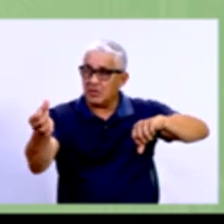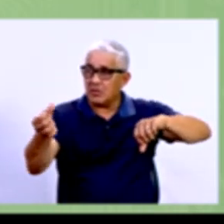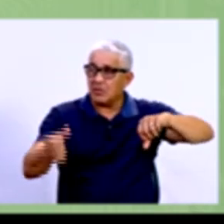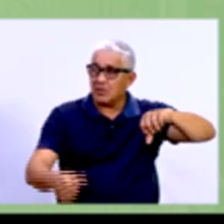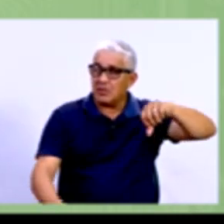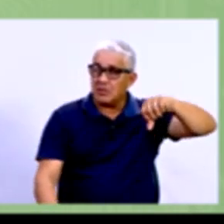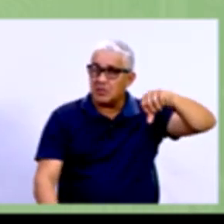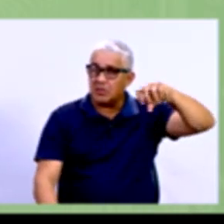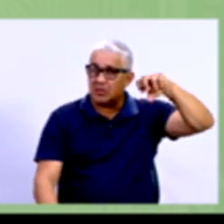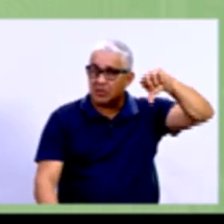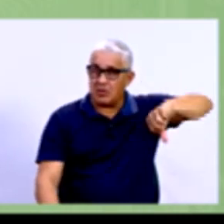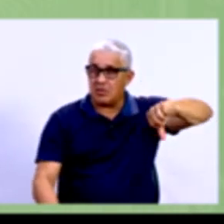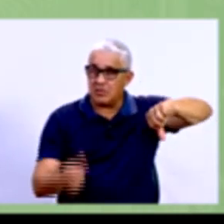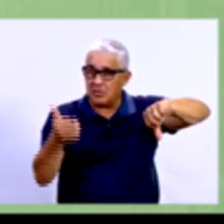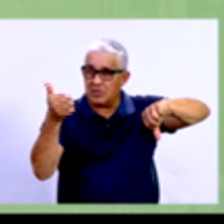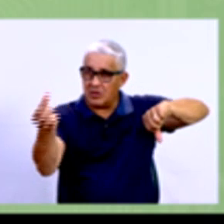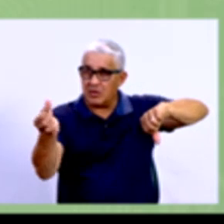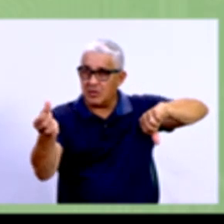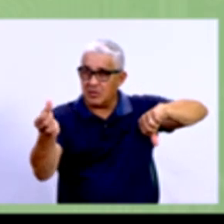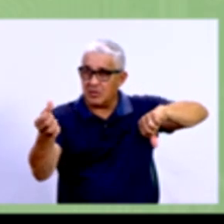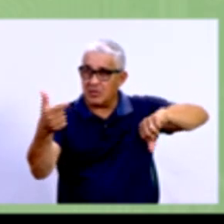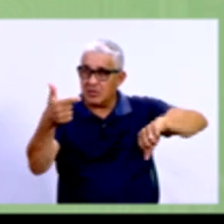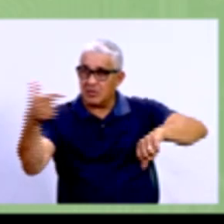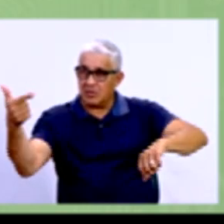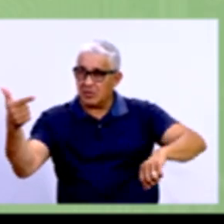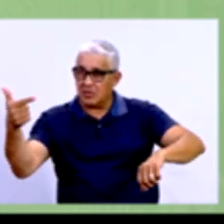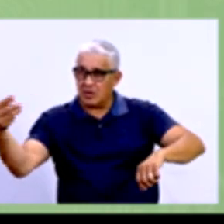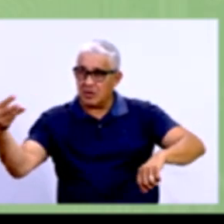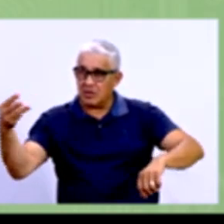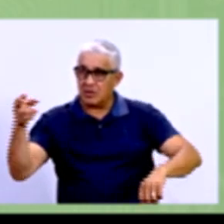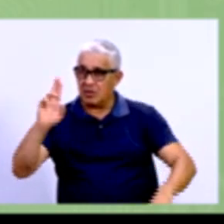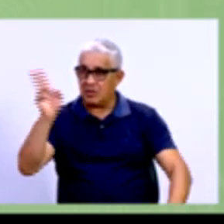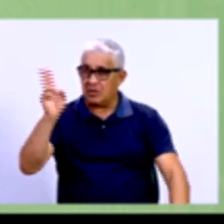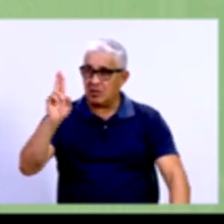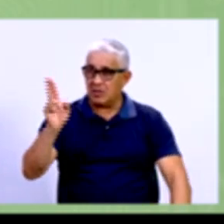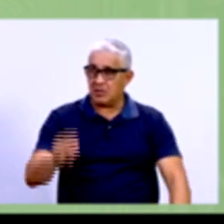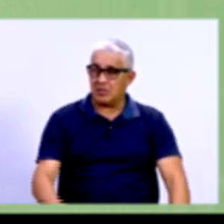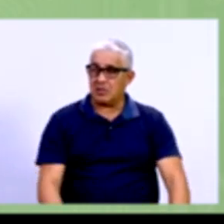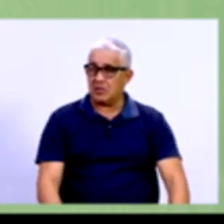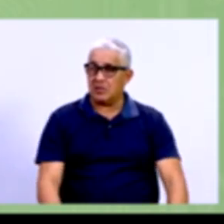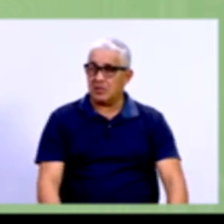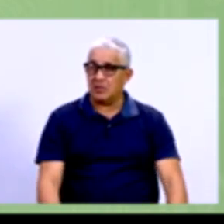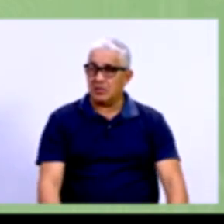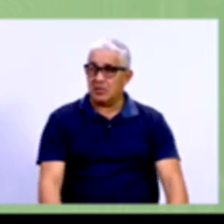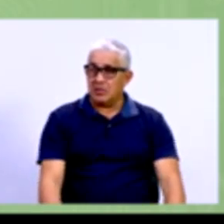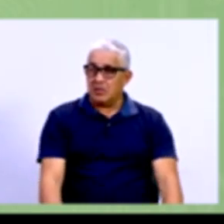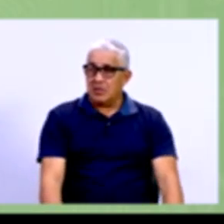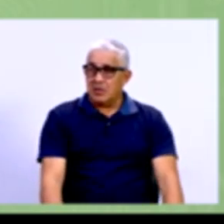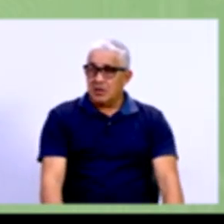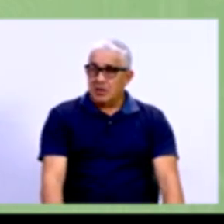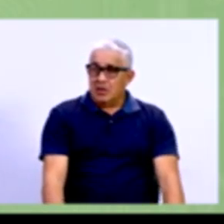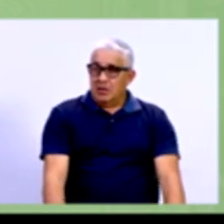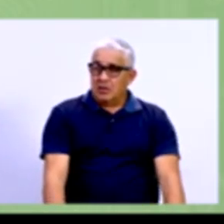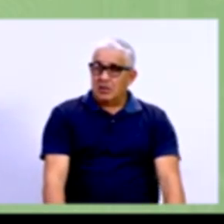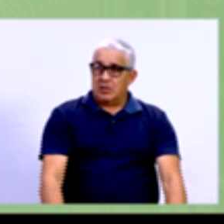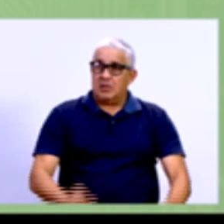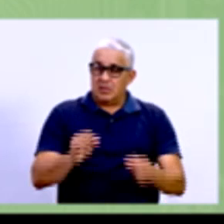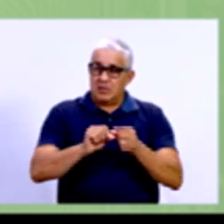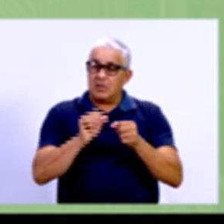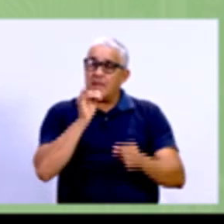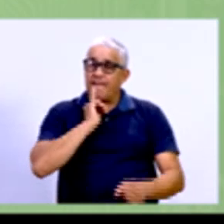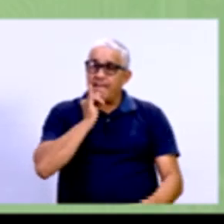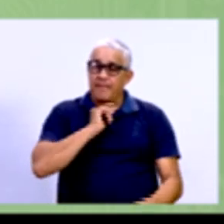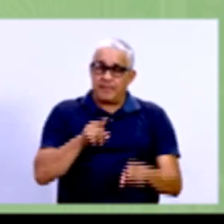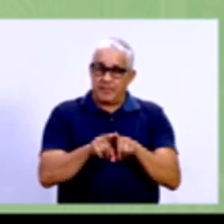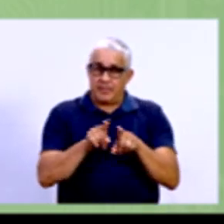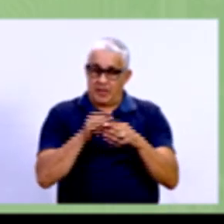fez, relembrando que esse aqui é o X... A gente fez esse exemplo também